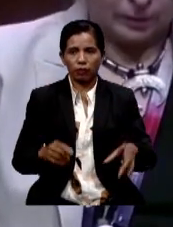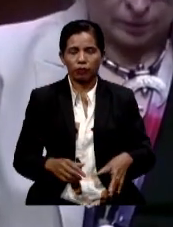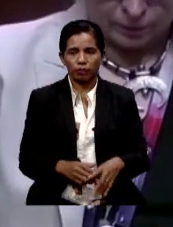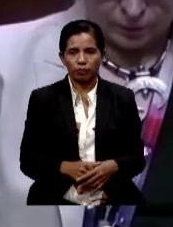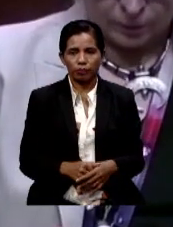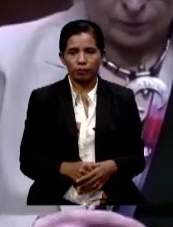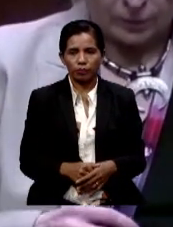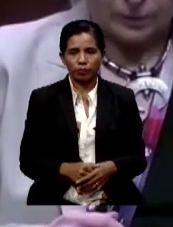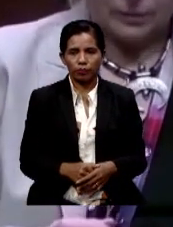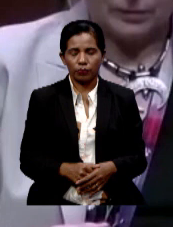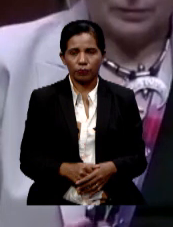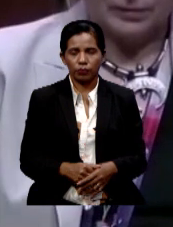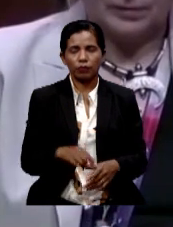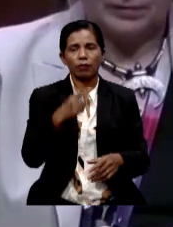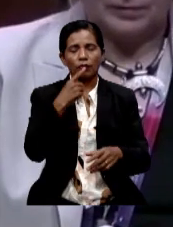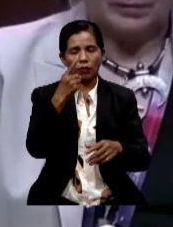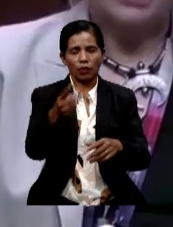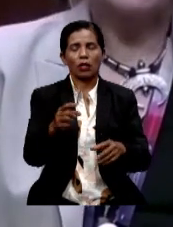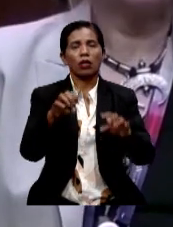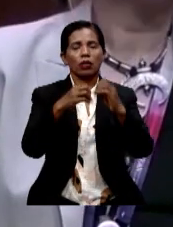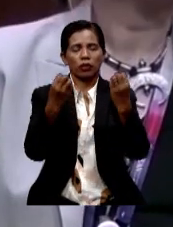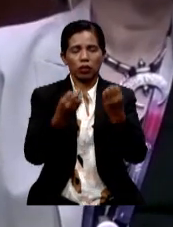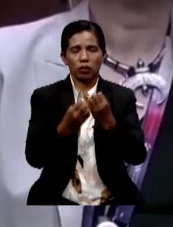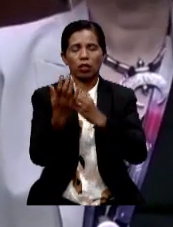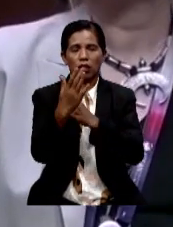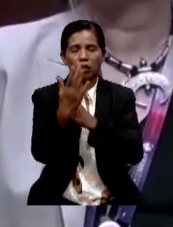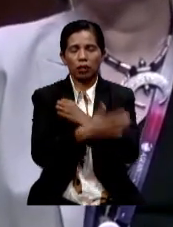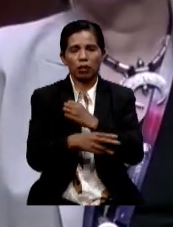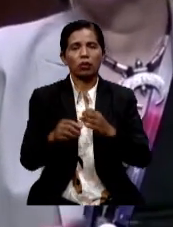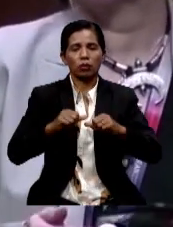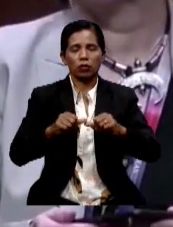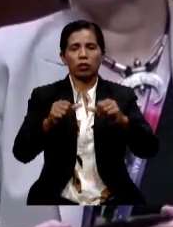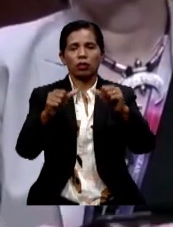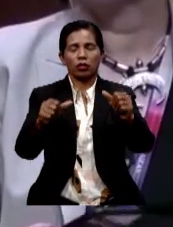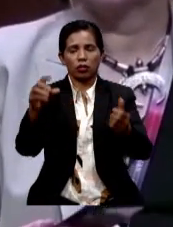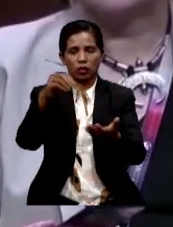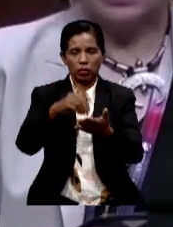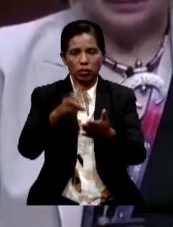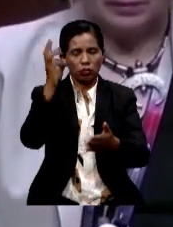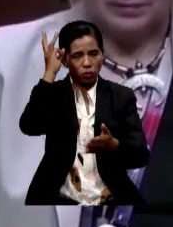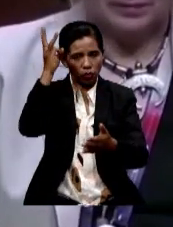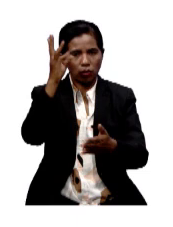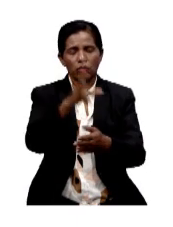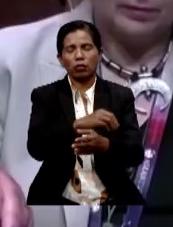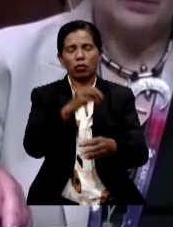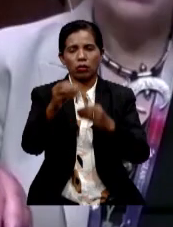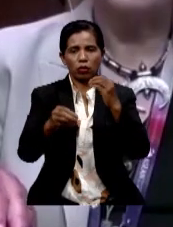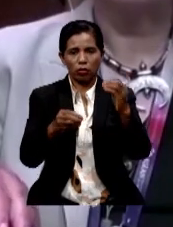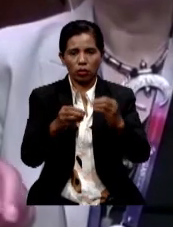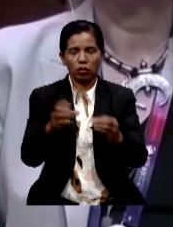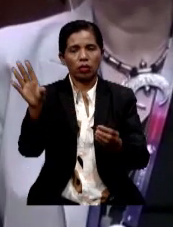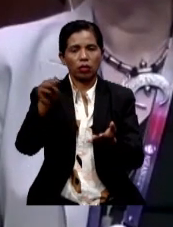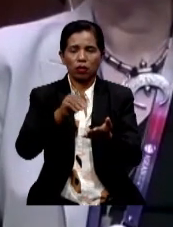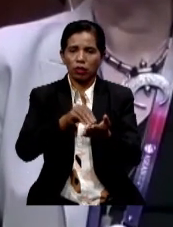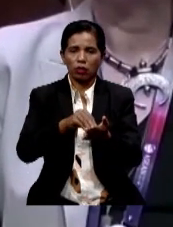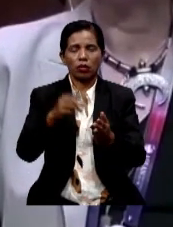democracy. Guterres atetem, Organização Nações Unidas continua profunda preocupação no agravamento e a